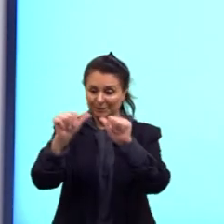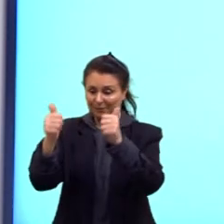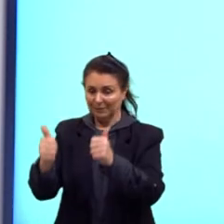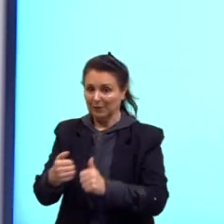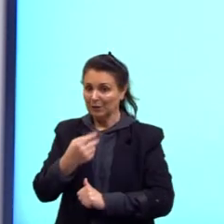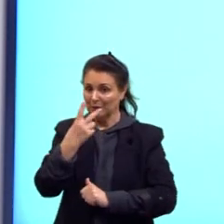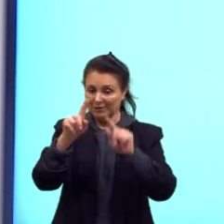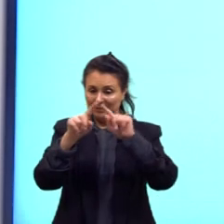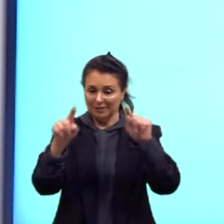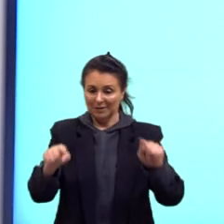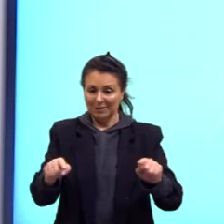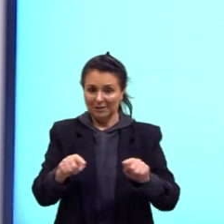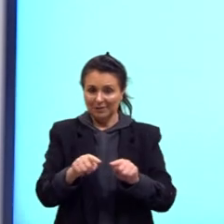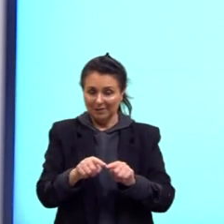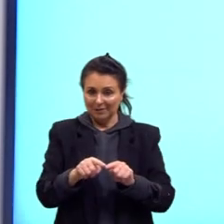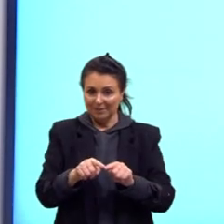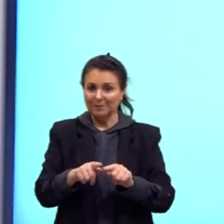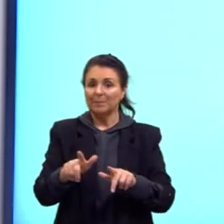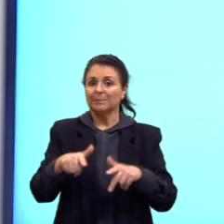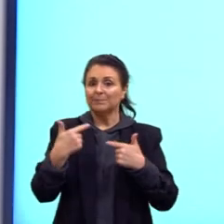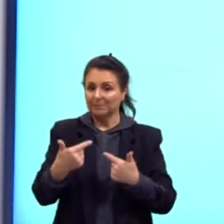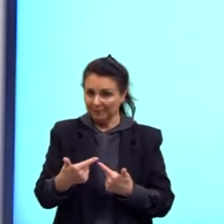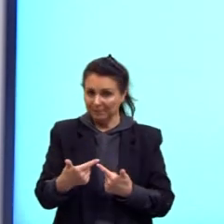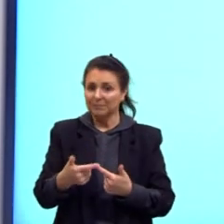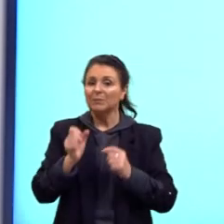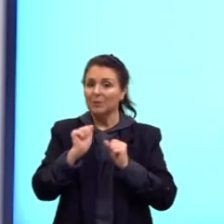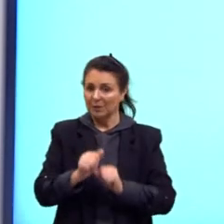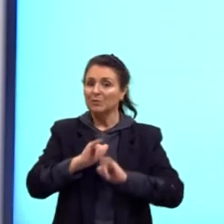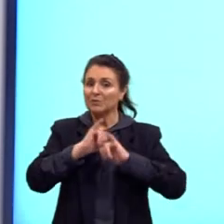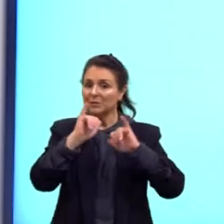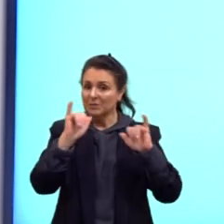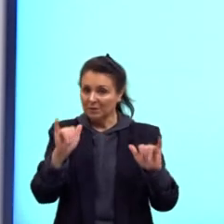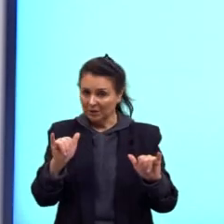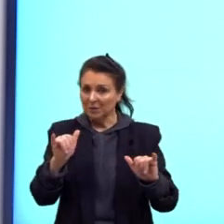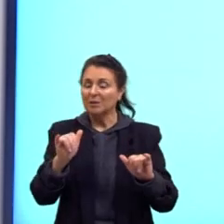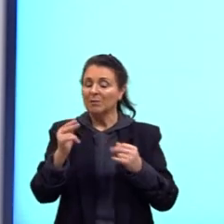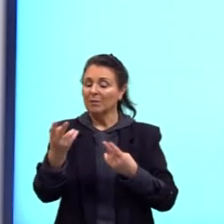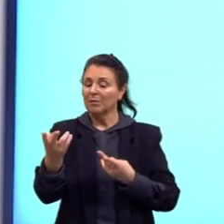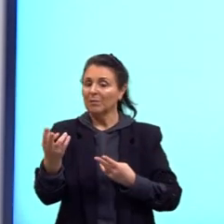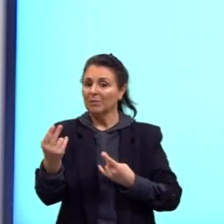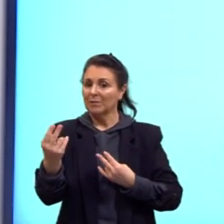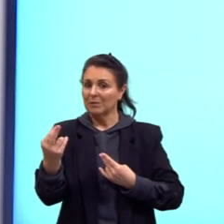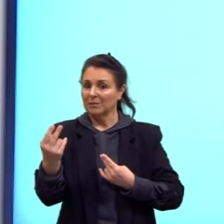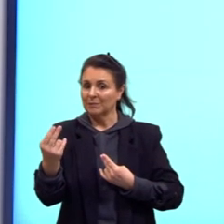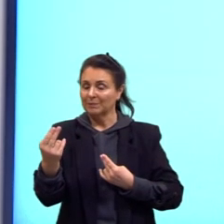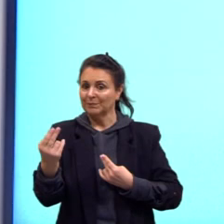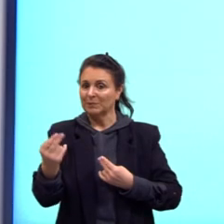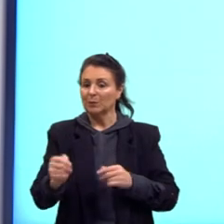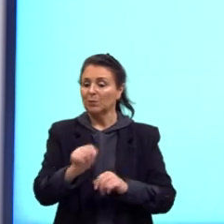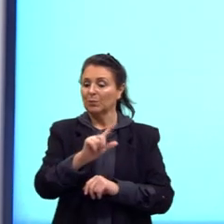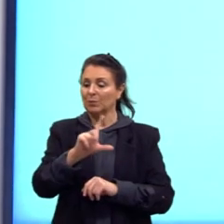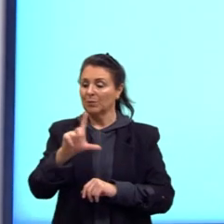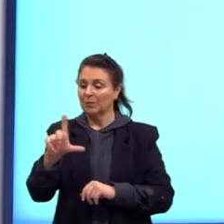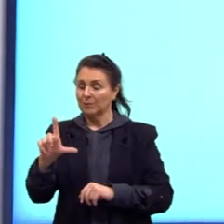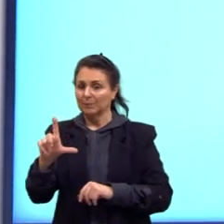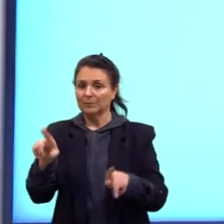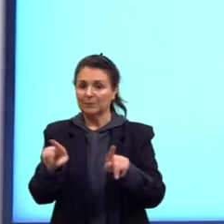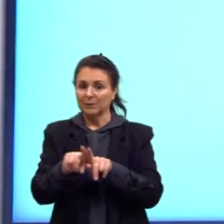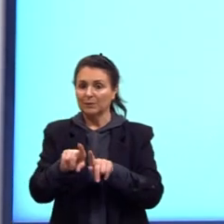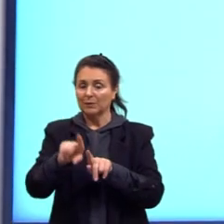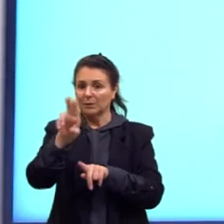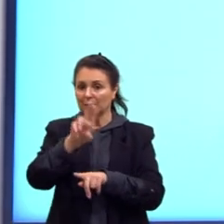então afirmamos a semelhança entre eles podemos dizer que o lado ali também